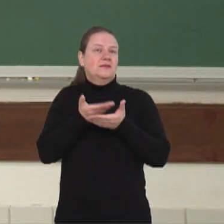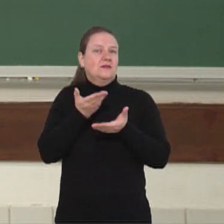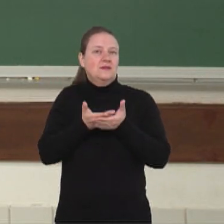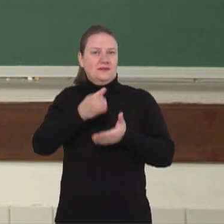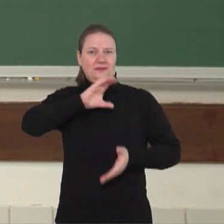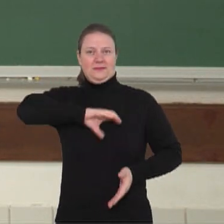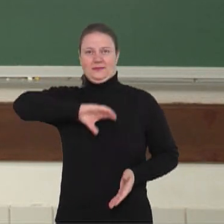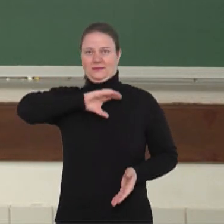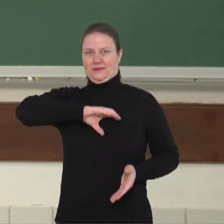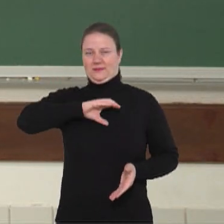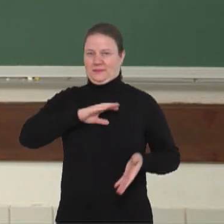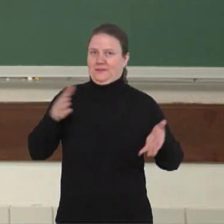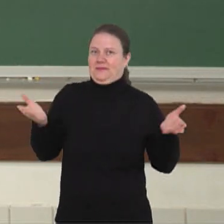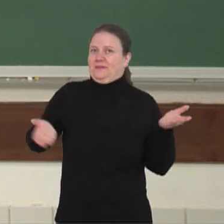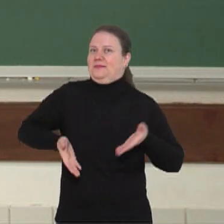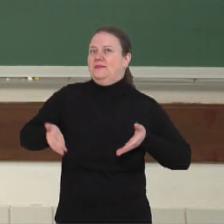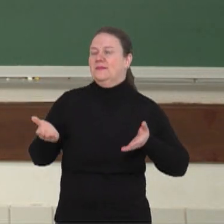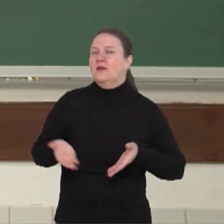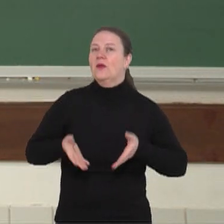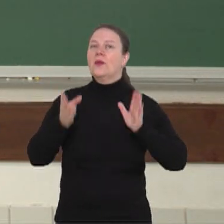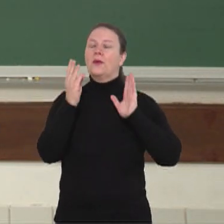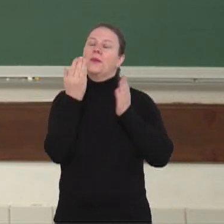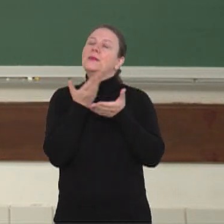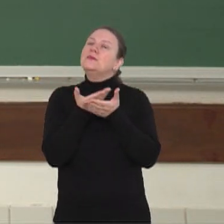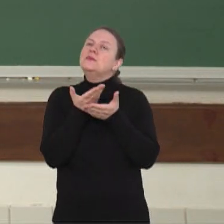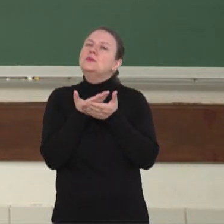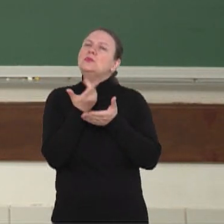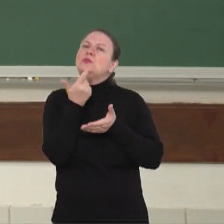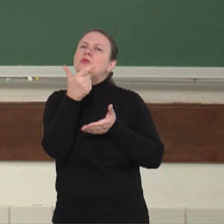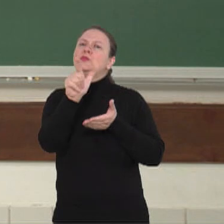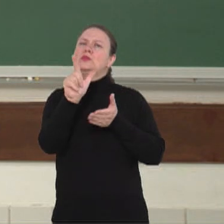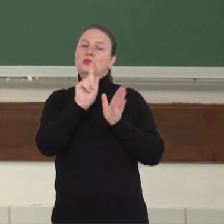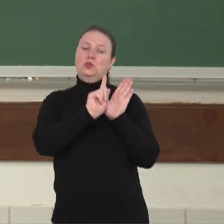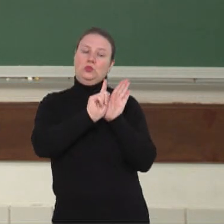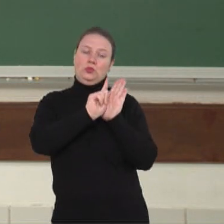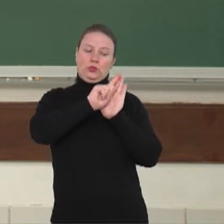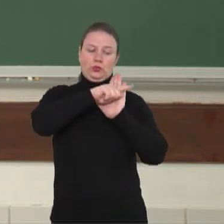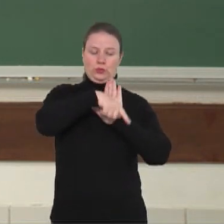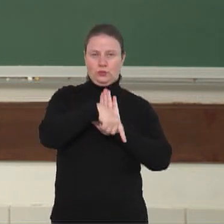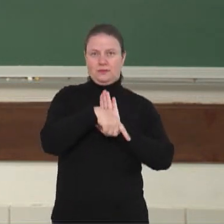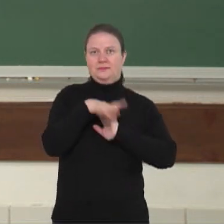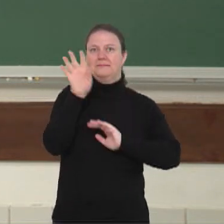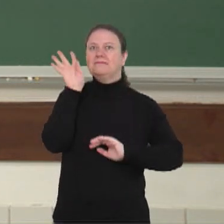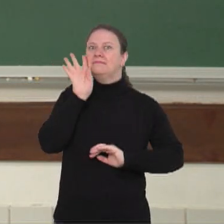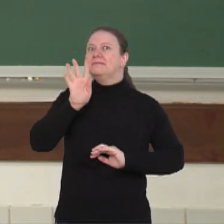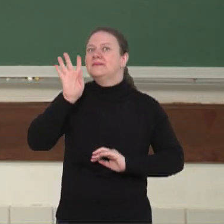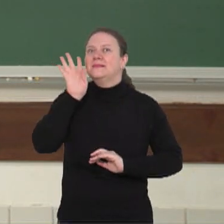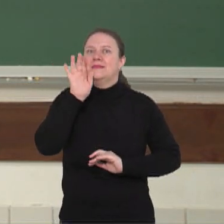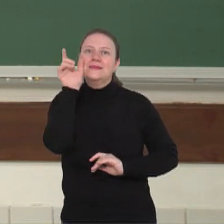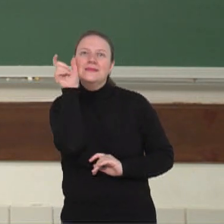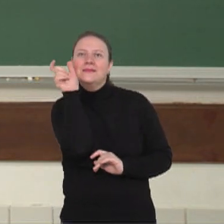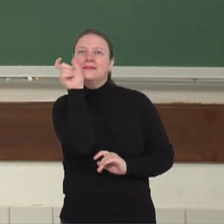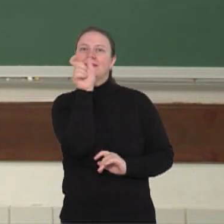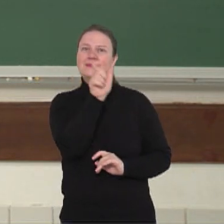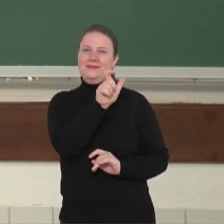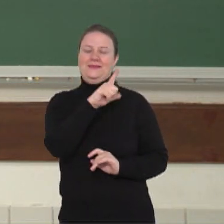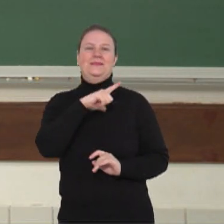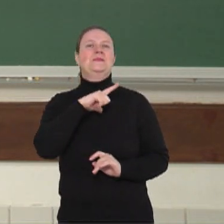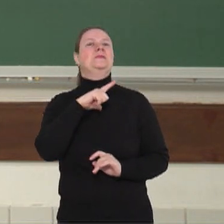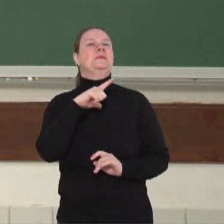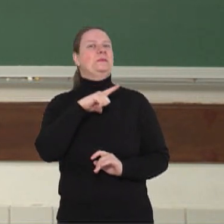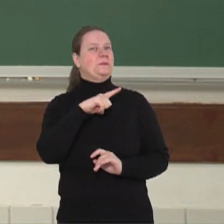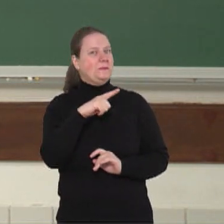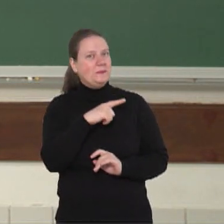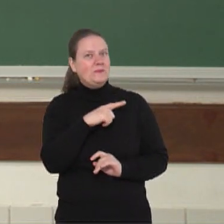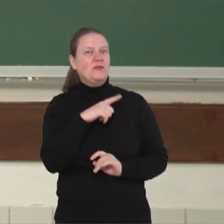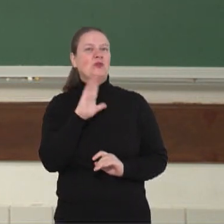portuguesa. Hoje nós vamos estudar um outro gênero que é bem legal, bem interessante. Você deve já ter